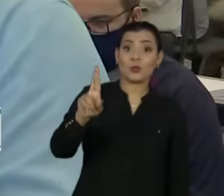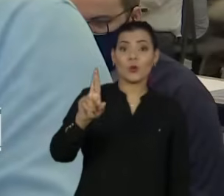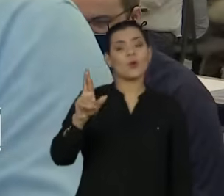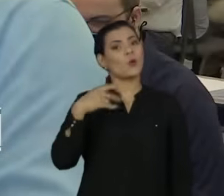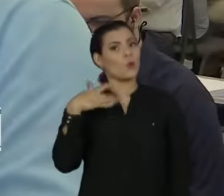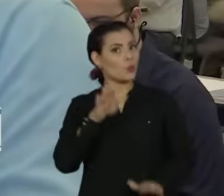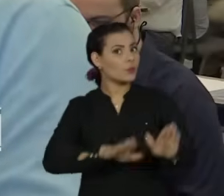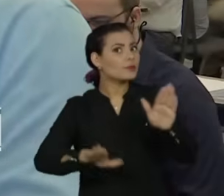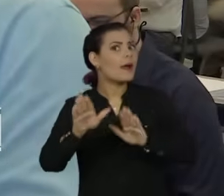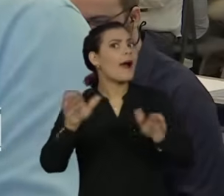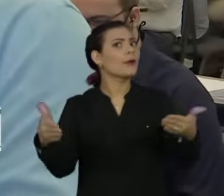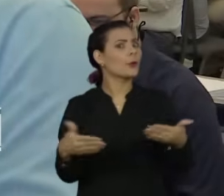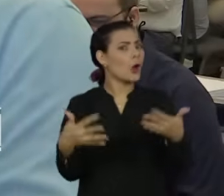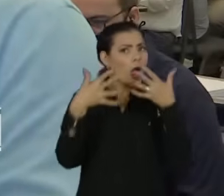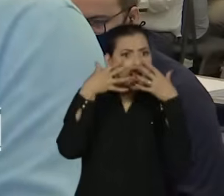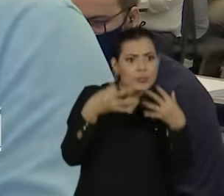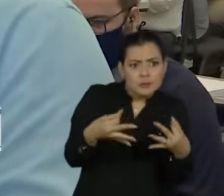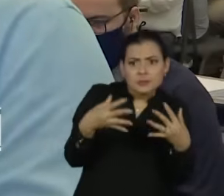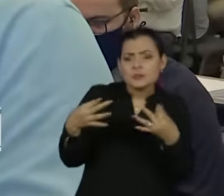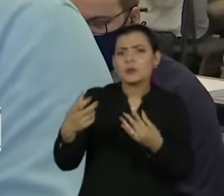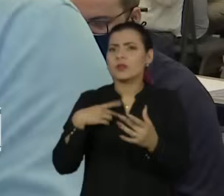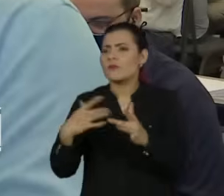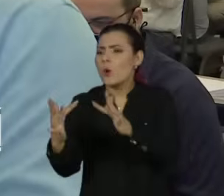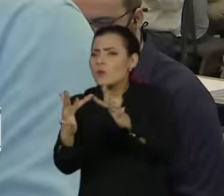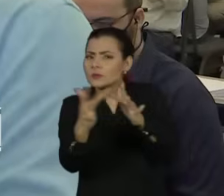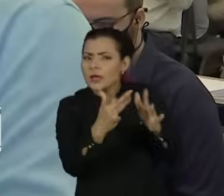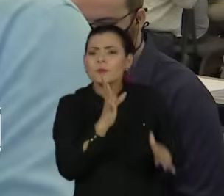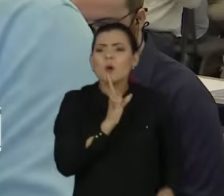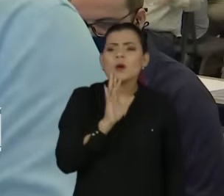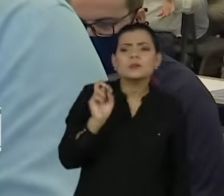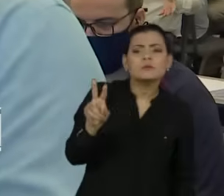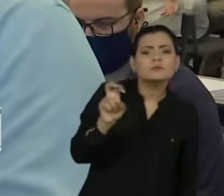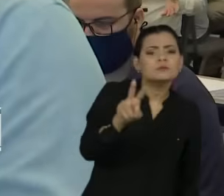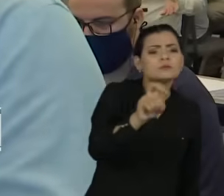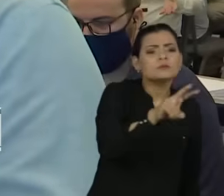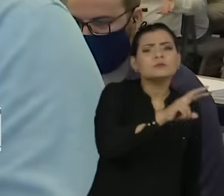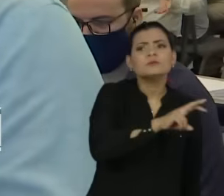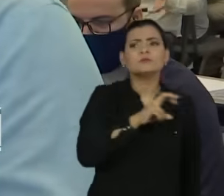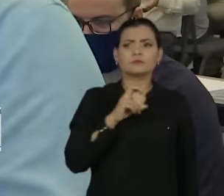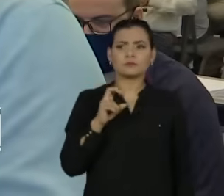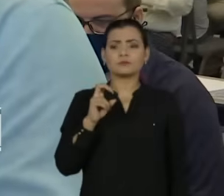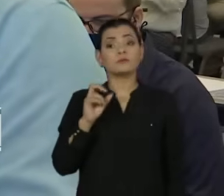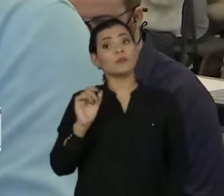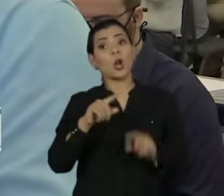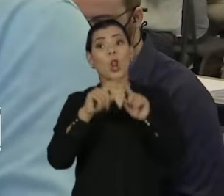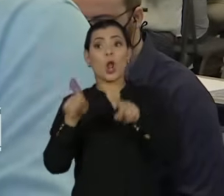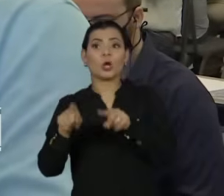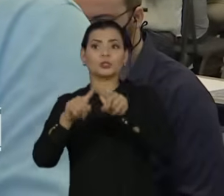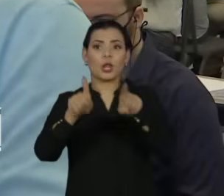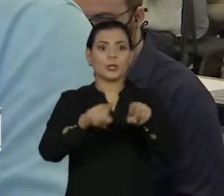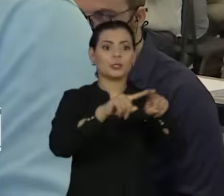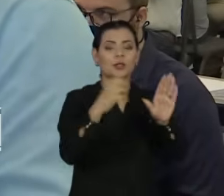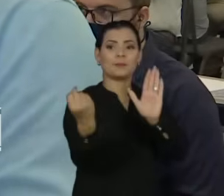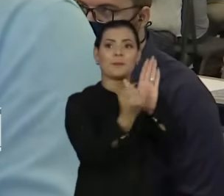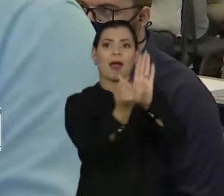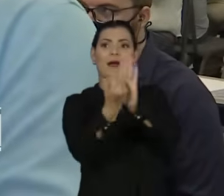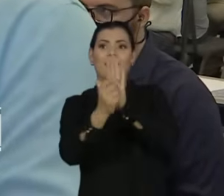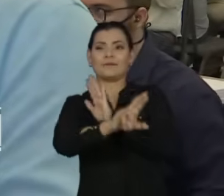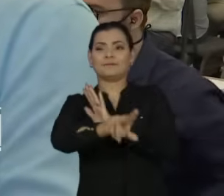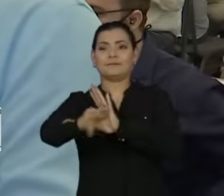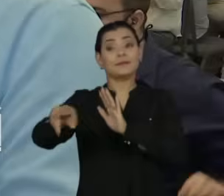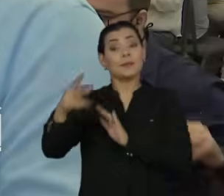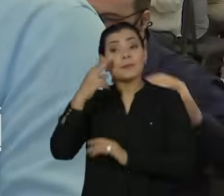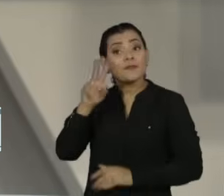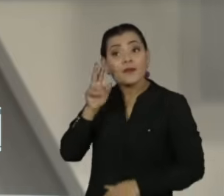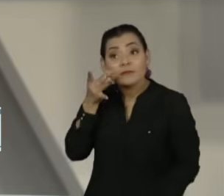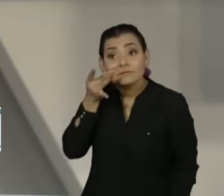E nós até pegamos contato de alguns franqueados para a gente conhecer pessoalmente as lojas, para a gente ver com os próprios